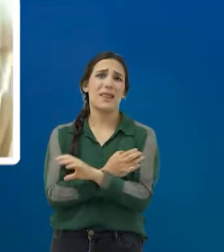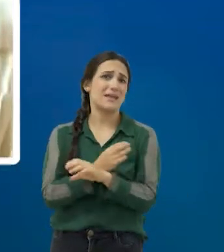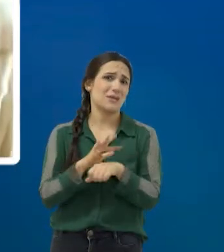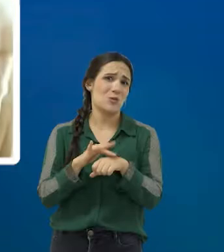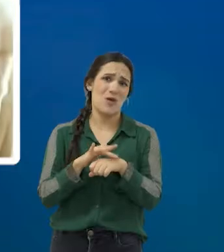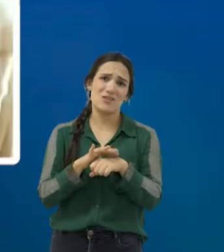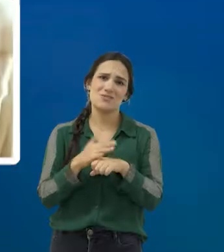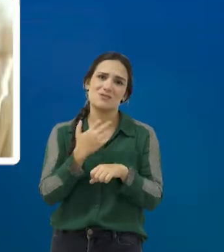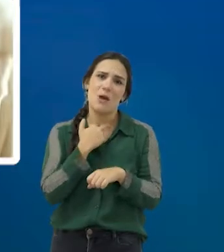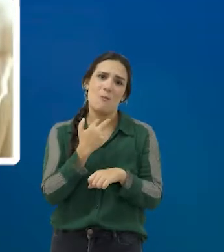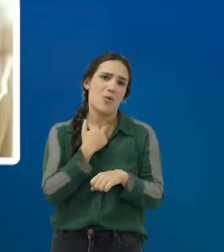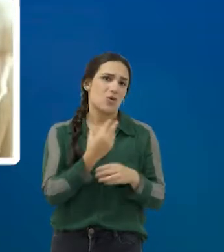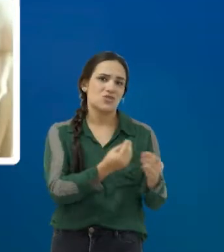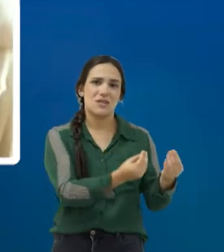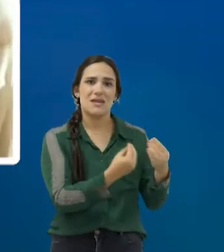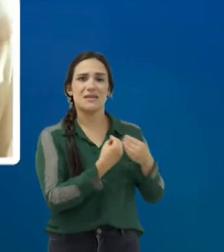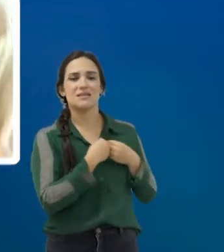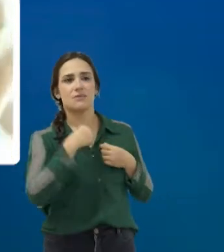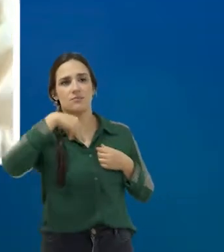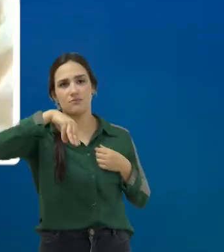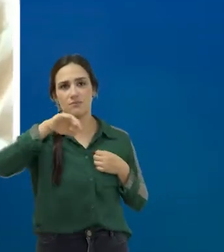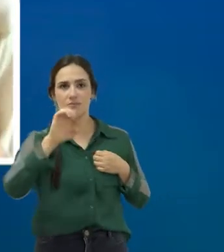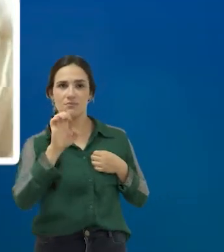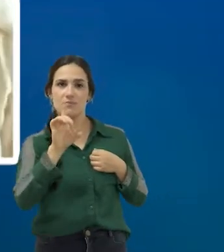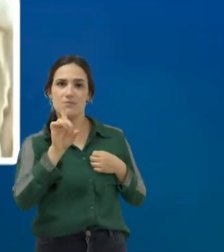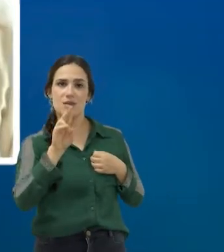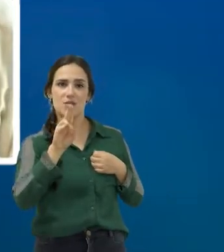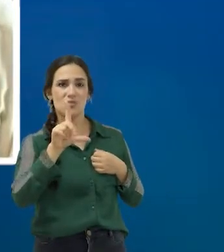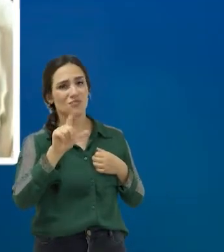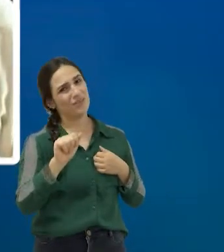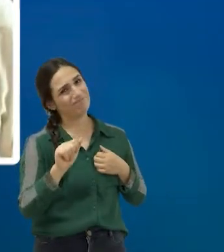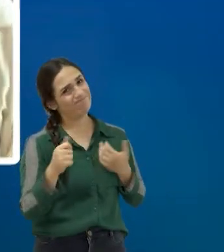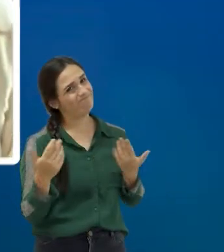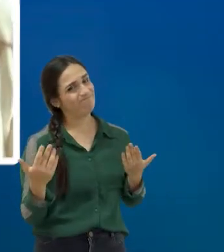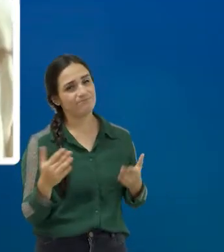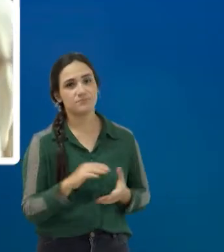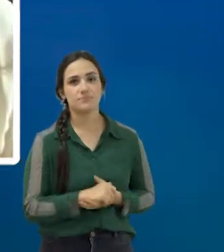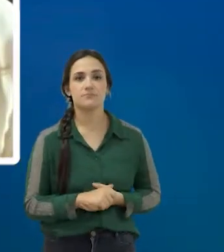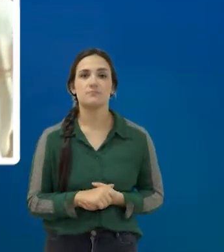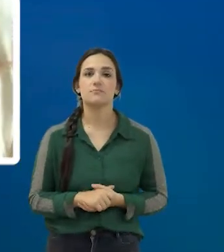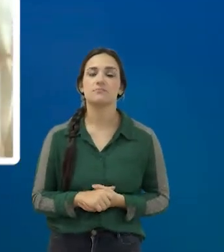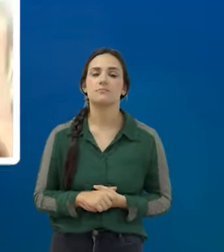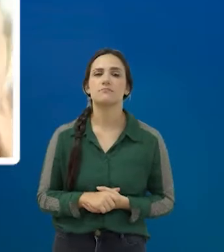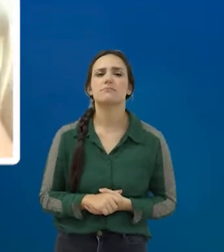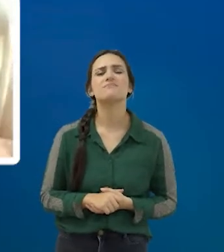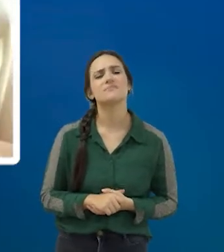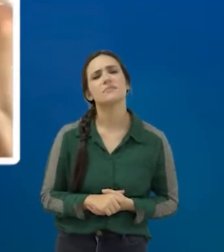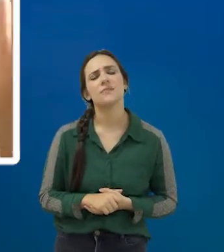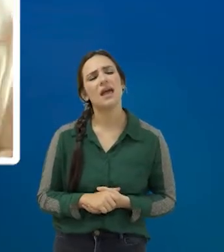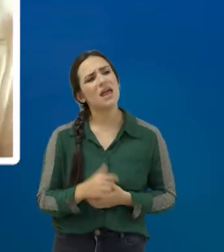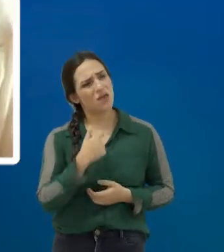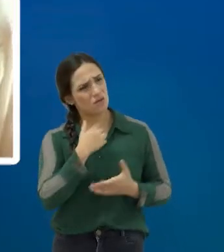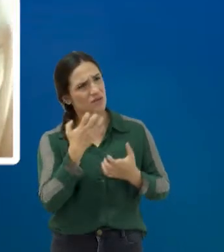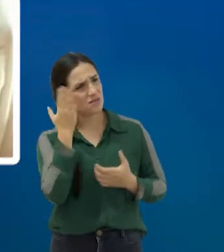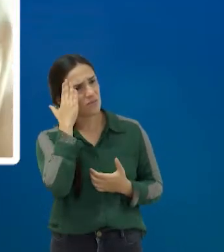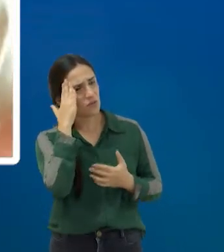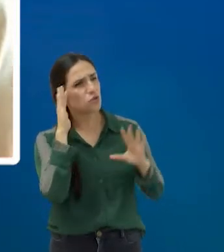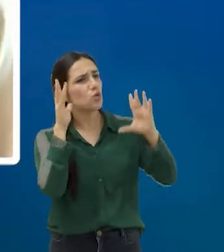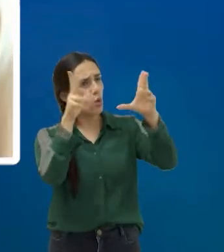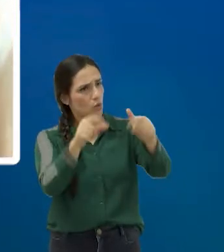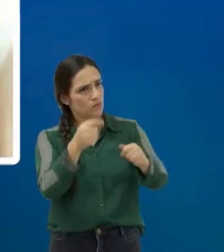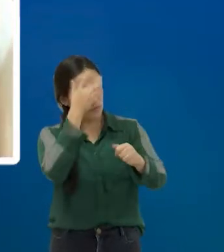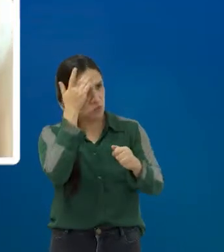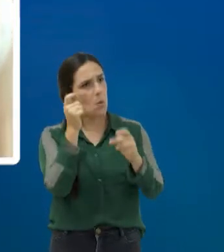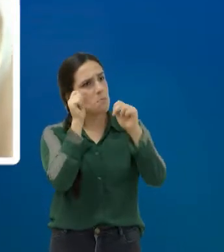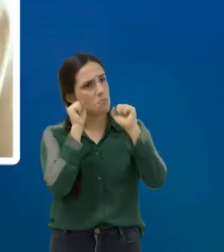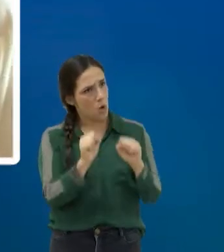para fazer, fora do vínculo familiar, para fazer essa doação. Eu gostaria de saber se todo mundo está